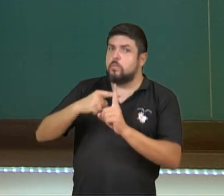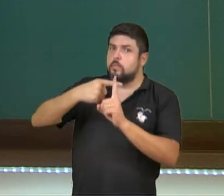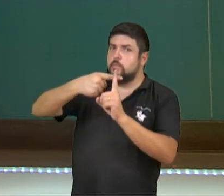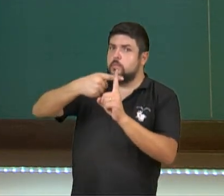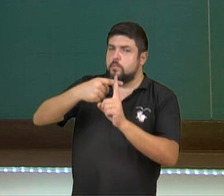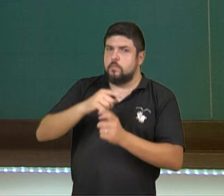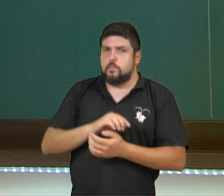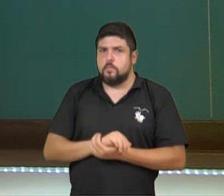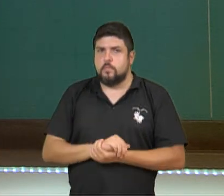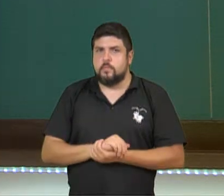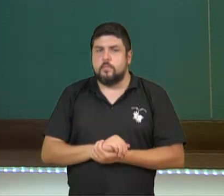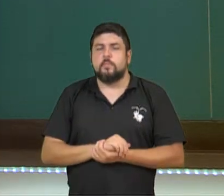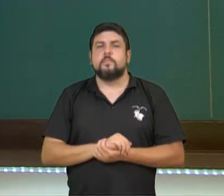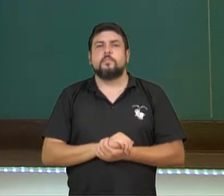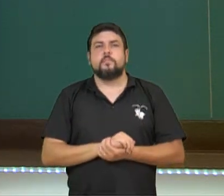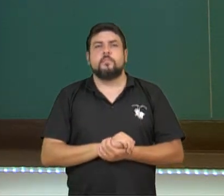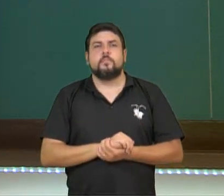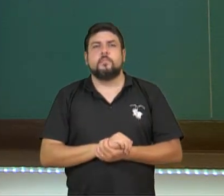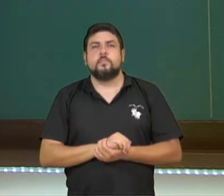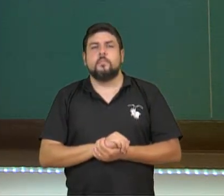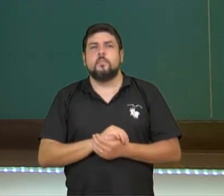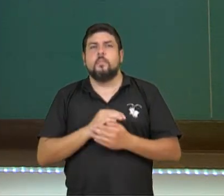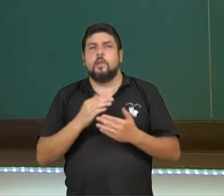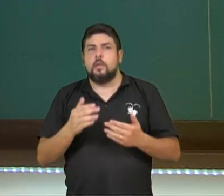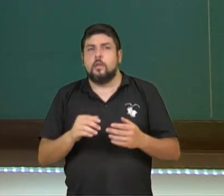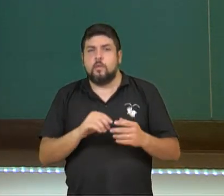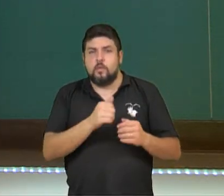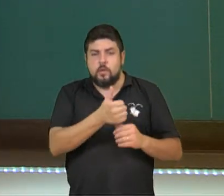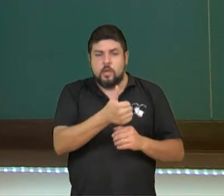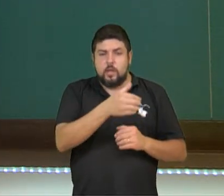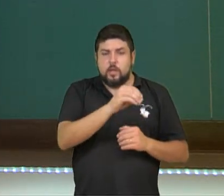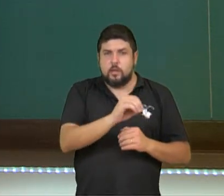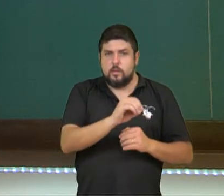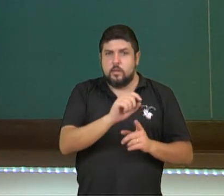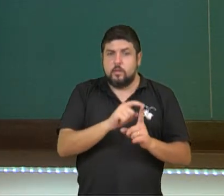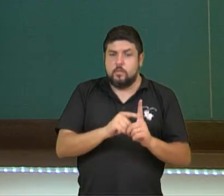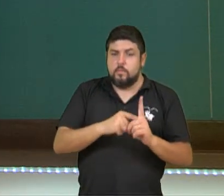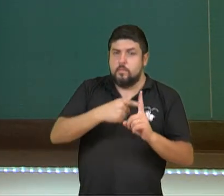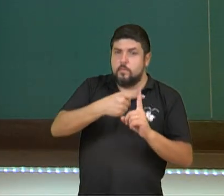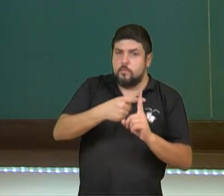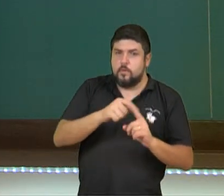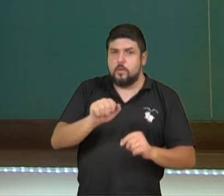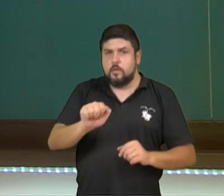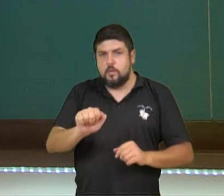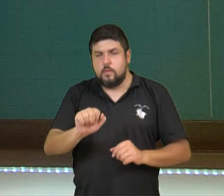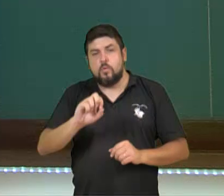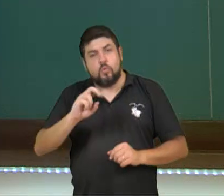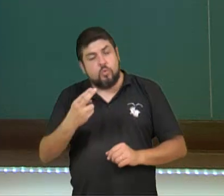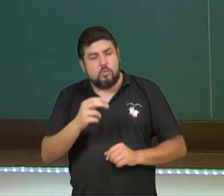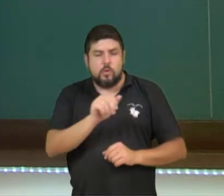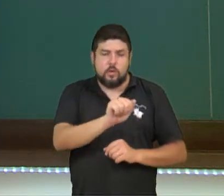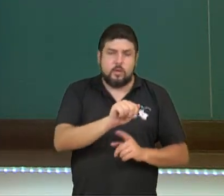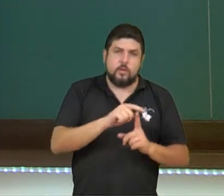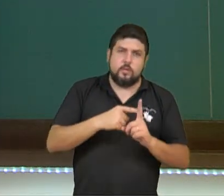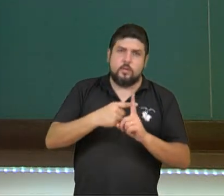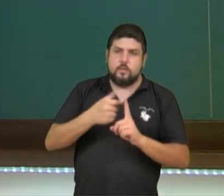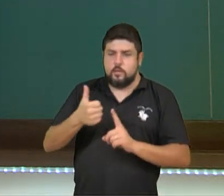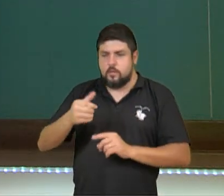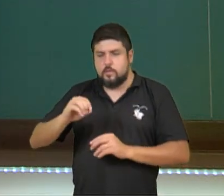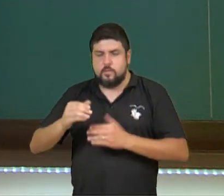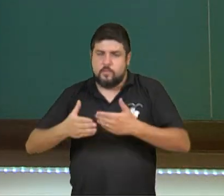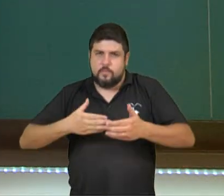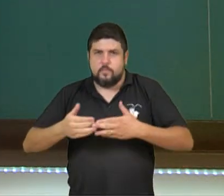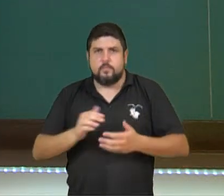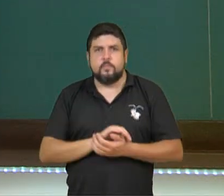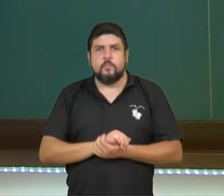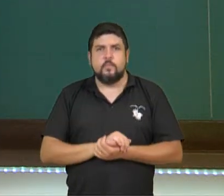de mais. Então, esse pedaço aqui é 10 mais A. Ou A mais 10, tanto faz, né? E o comprimento lá em